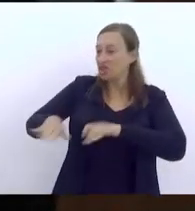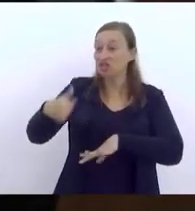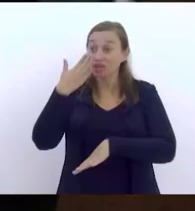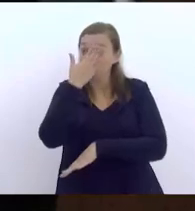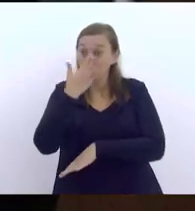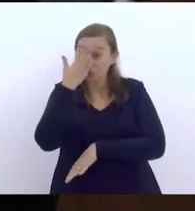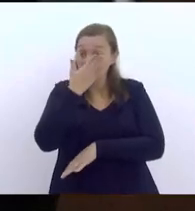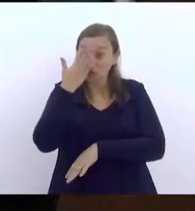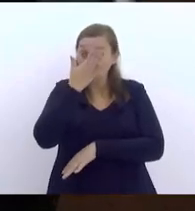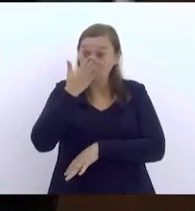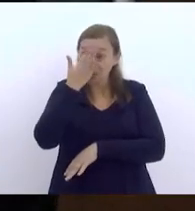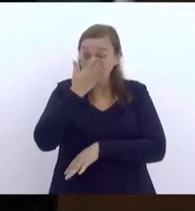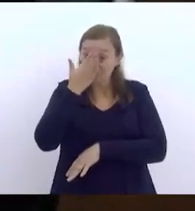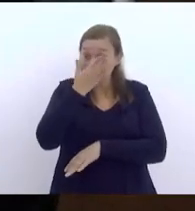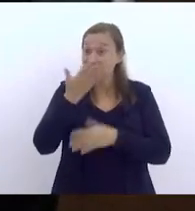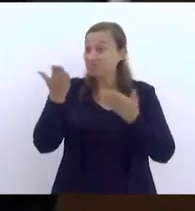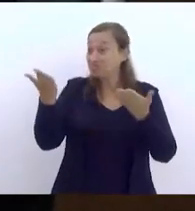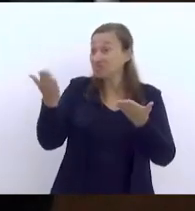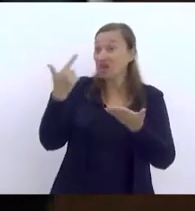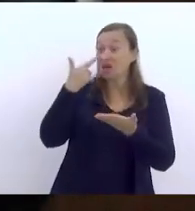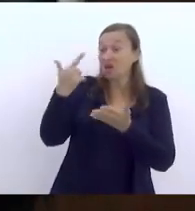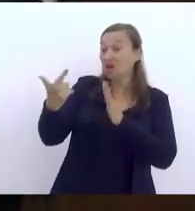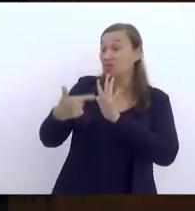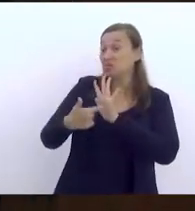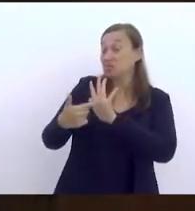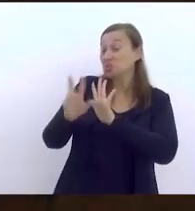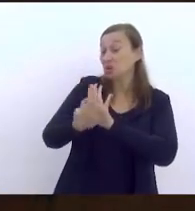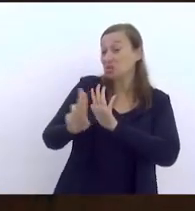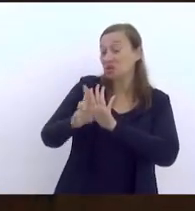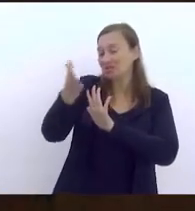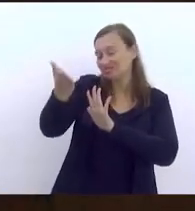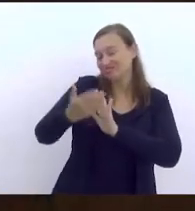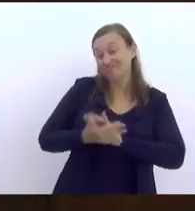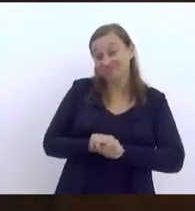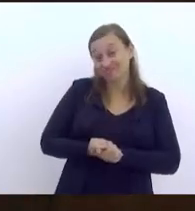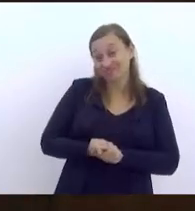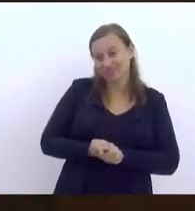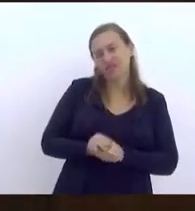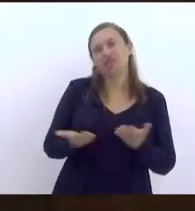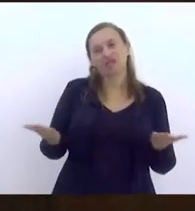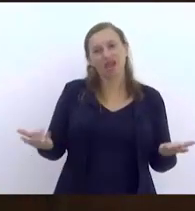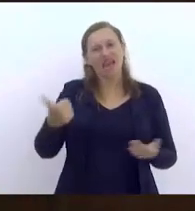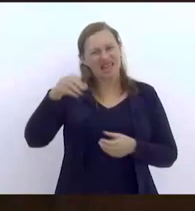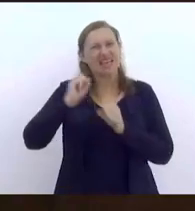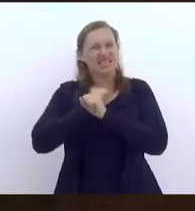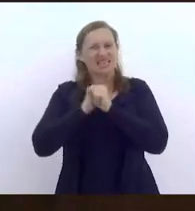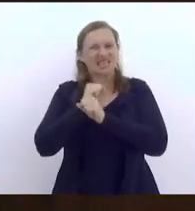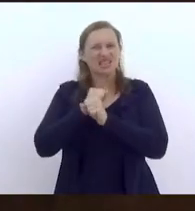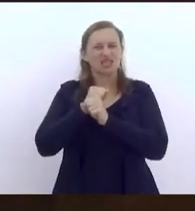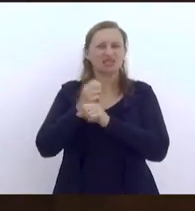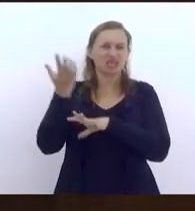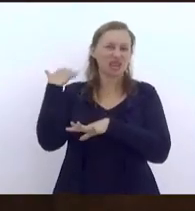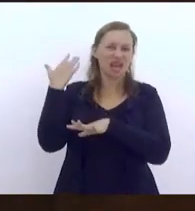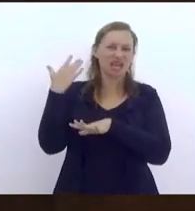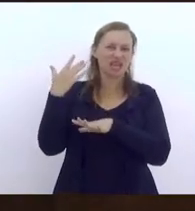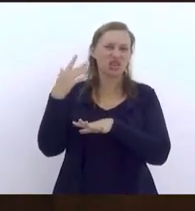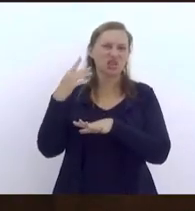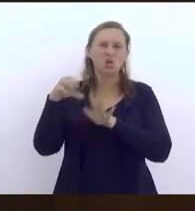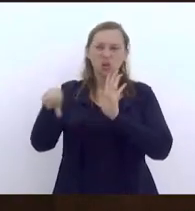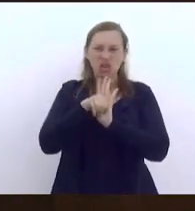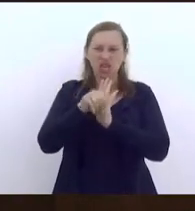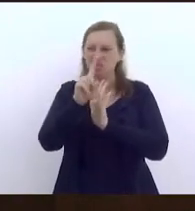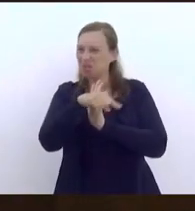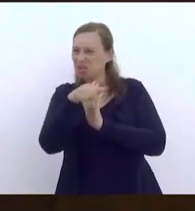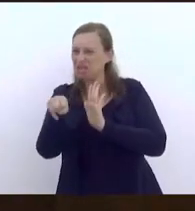Vadias. Aqui, ó, está aqui, ó. Aí, porque foi há 10 anos atrás, prescreveu, e prescreveu